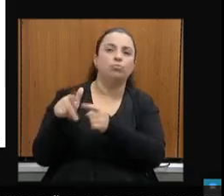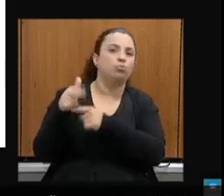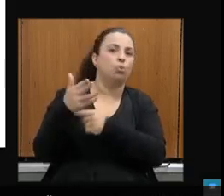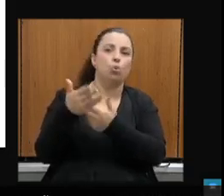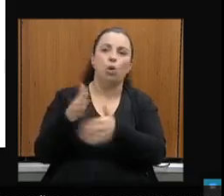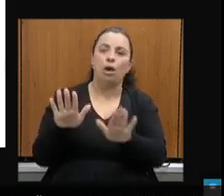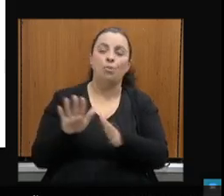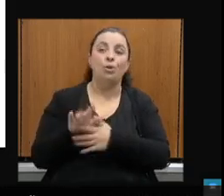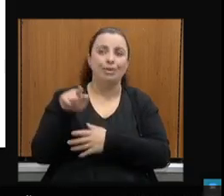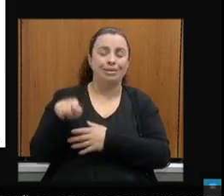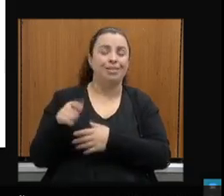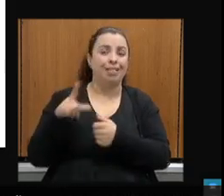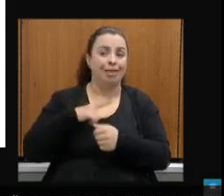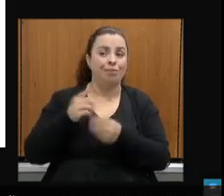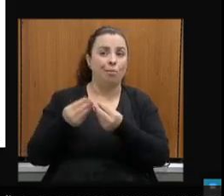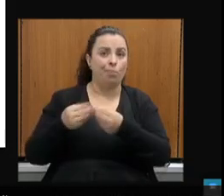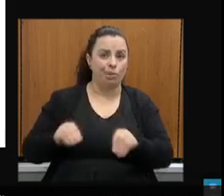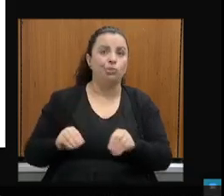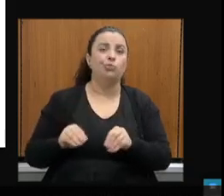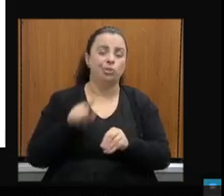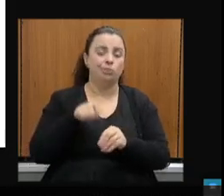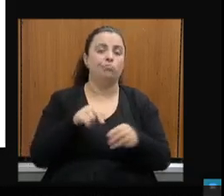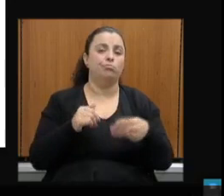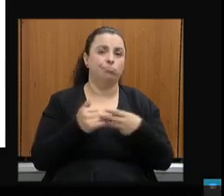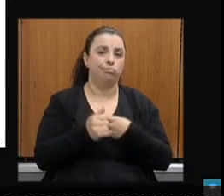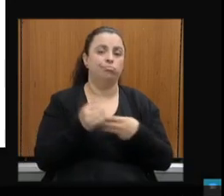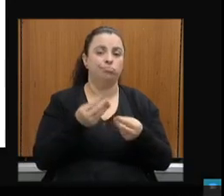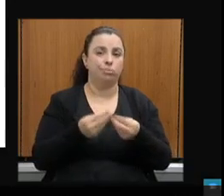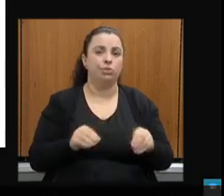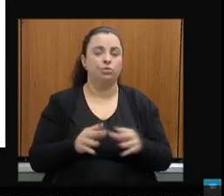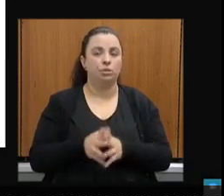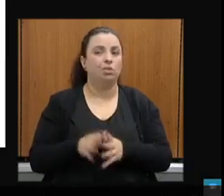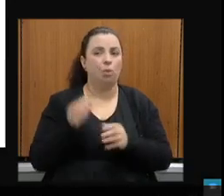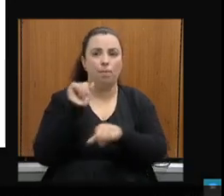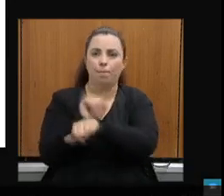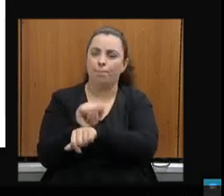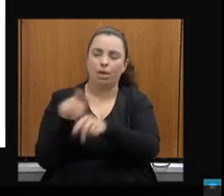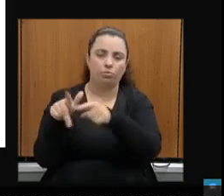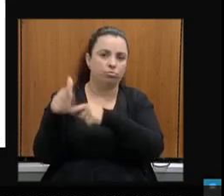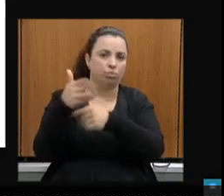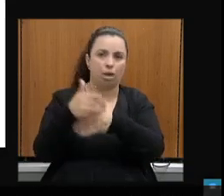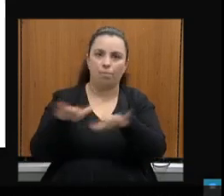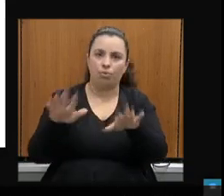geraram é prejuízo para a companhia Podemos seguir